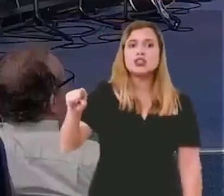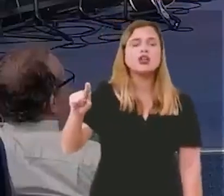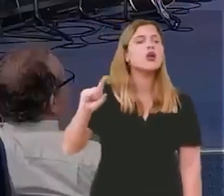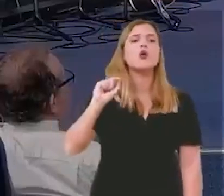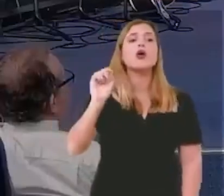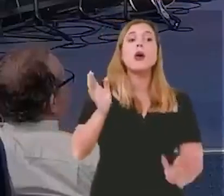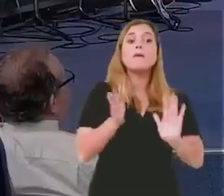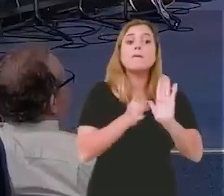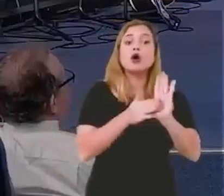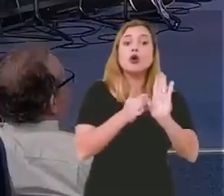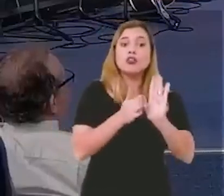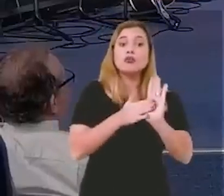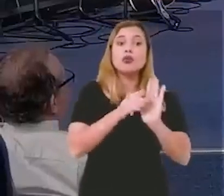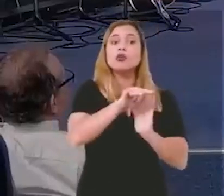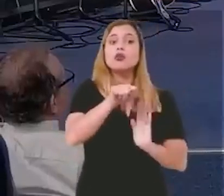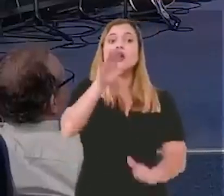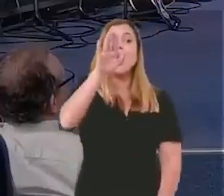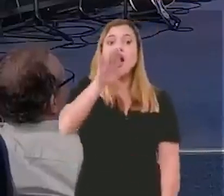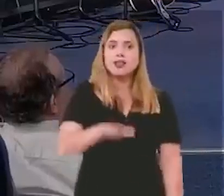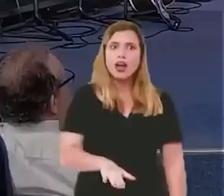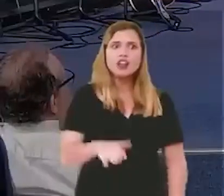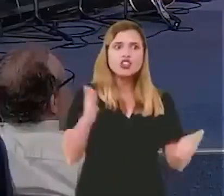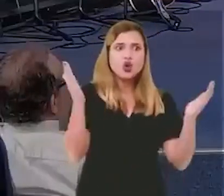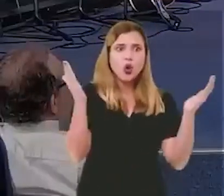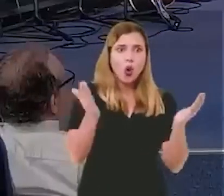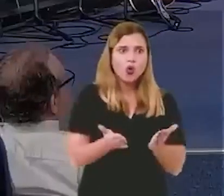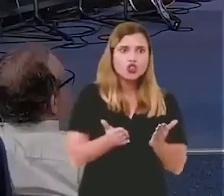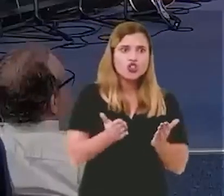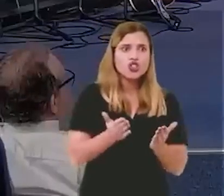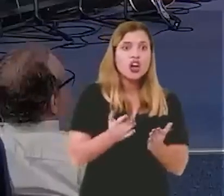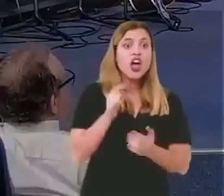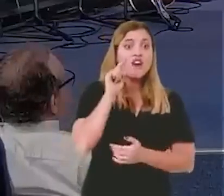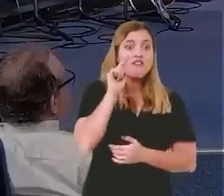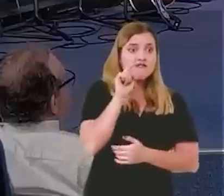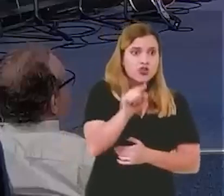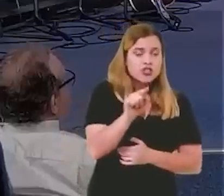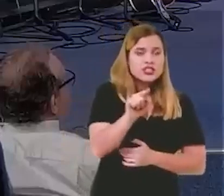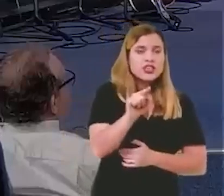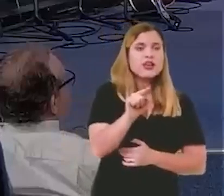Você, nesta tarde, é um escravo da sua liberdade.